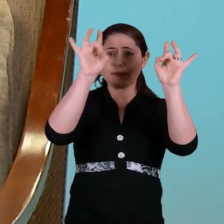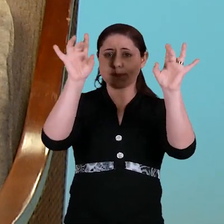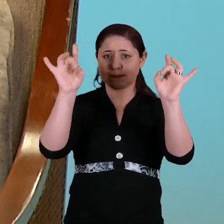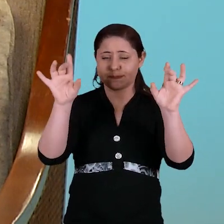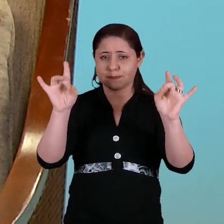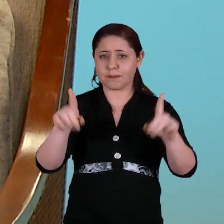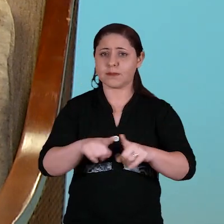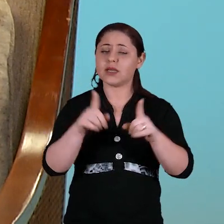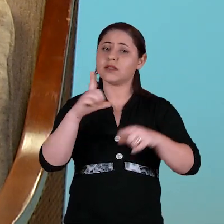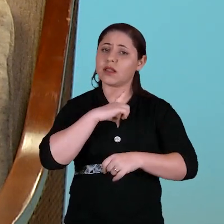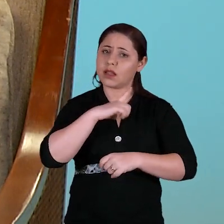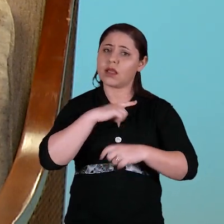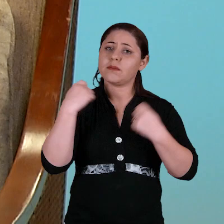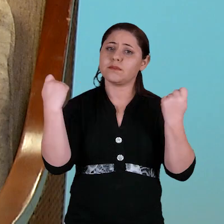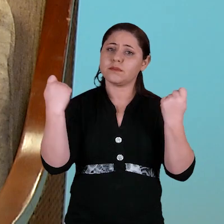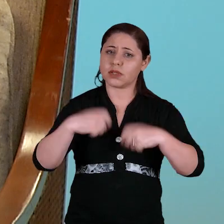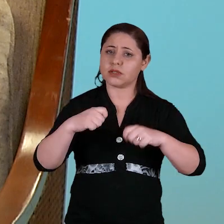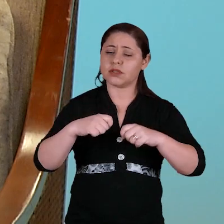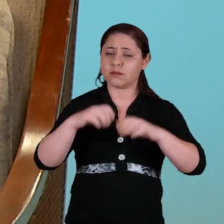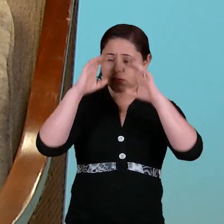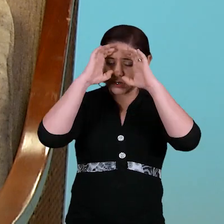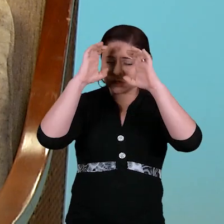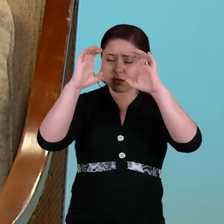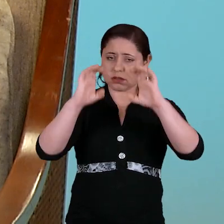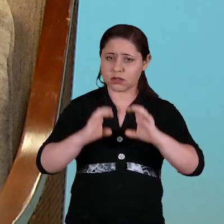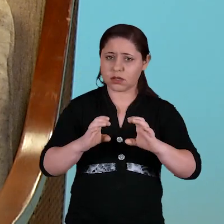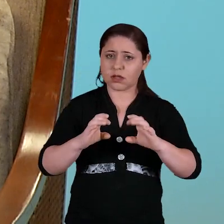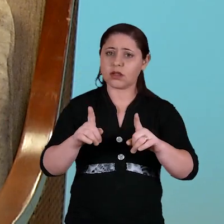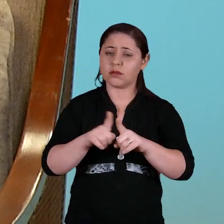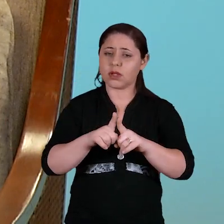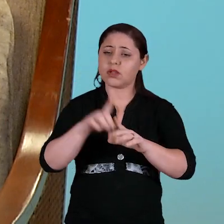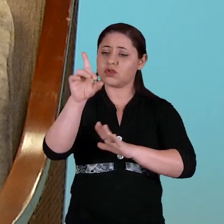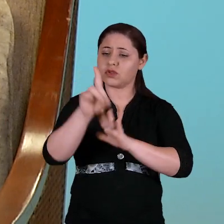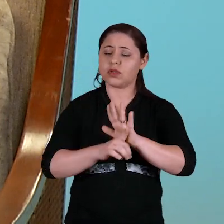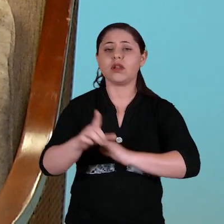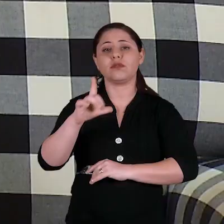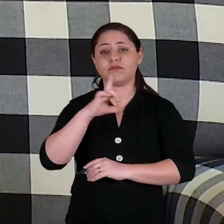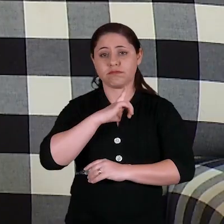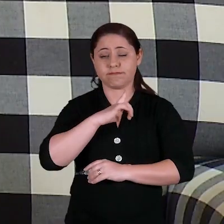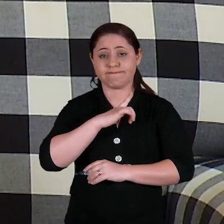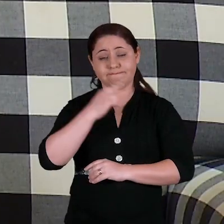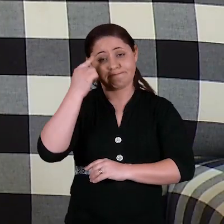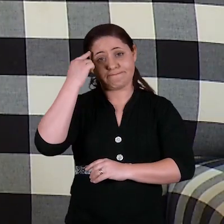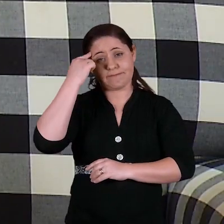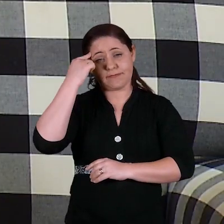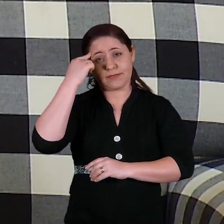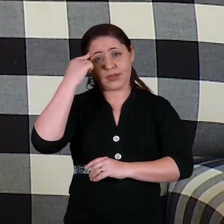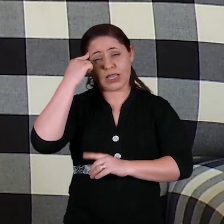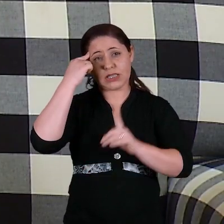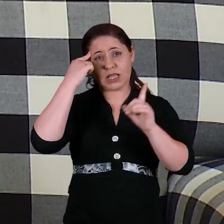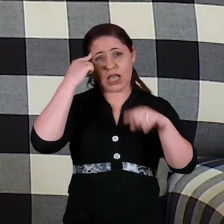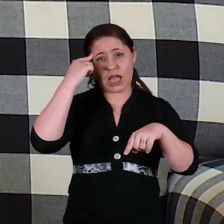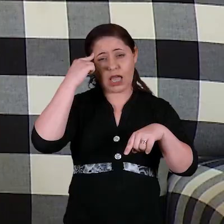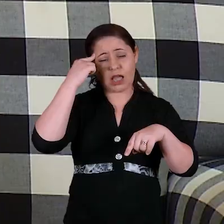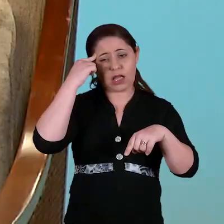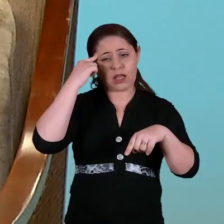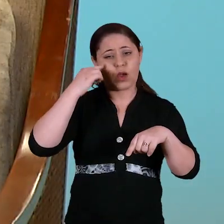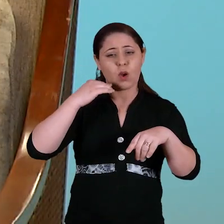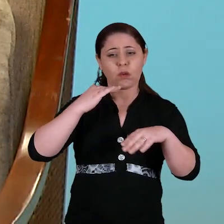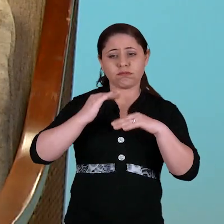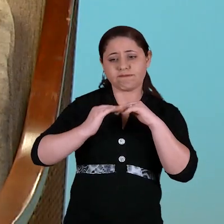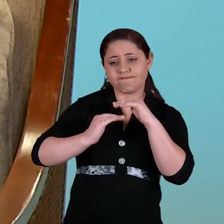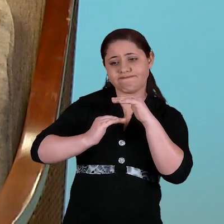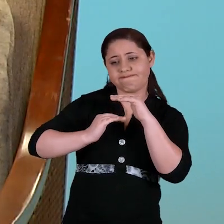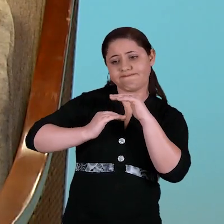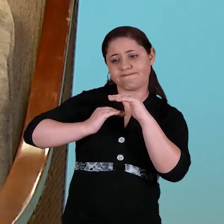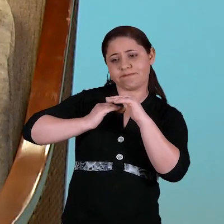que também consomem, que também são cidadãs e que também têm os seus direitos, né? Então, eu acho que a gente tem caminhado, eu acho